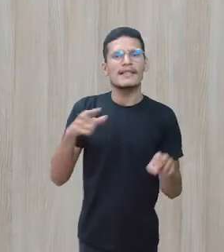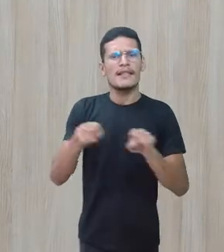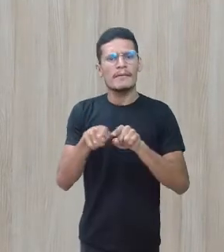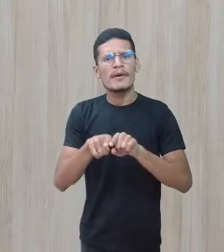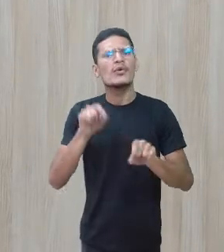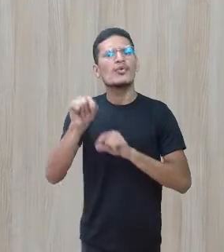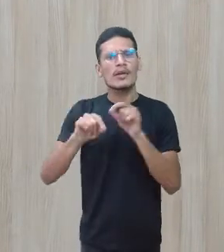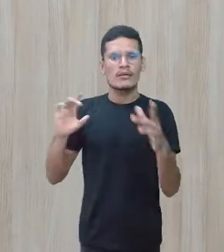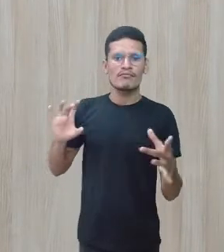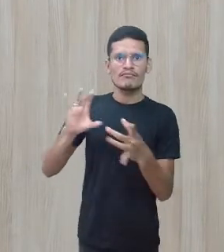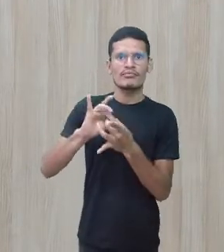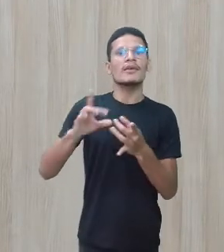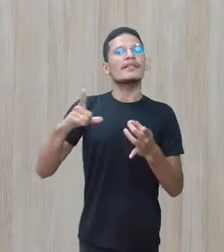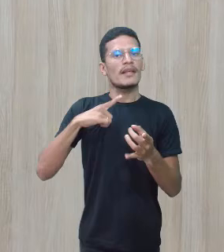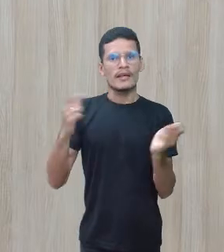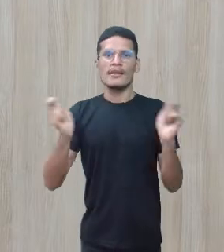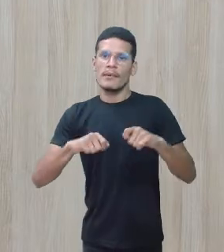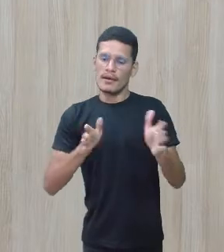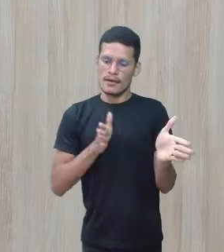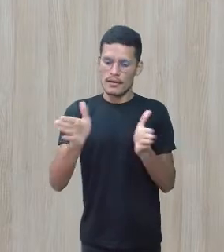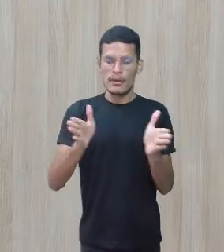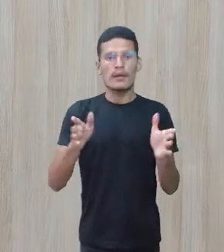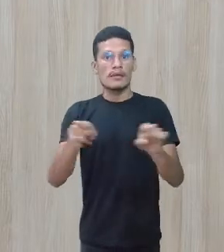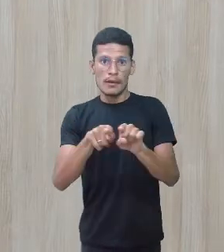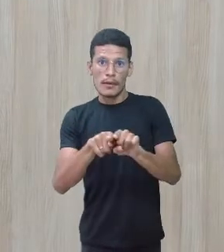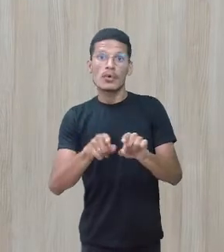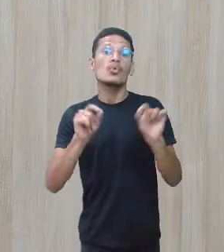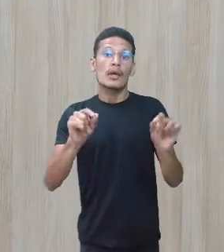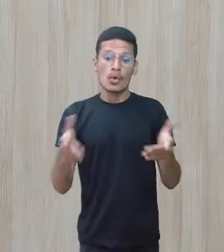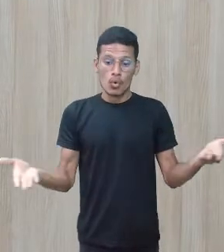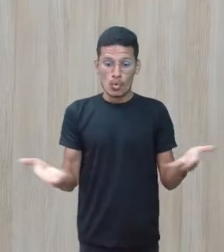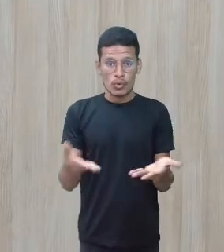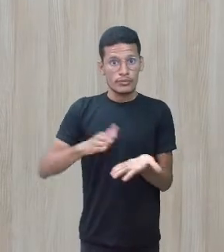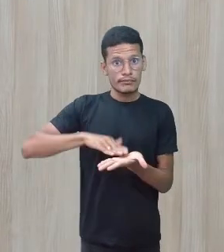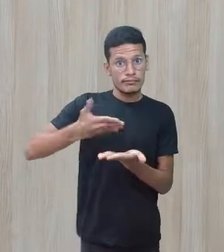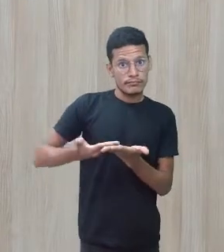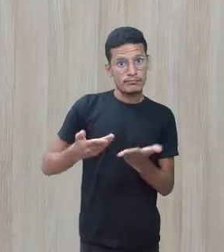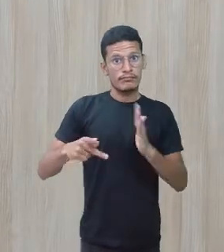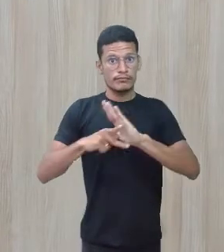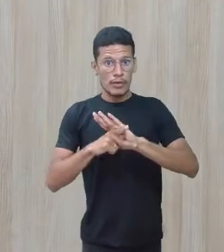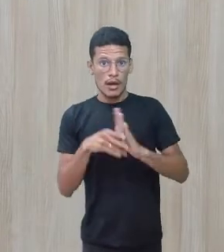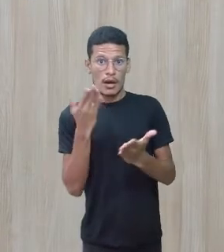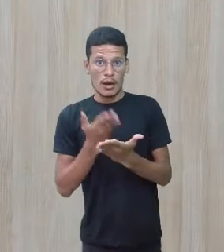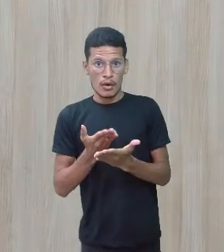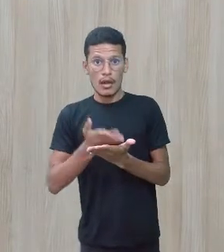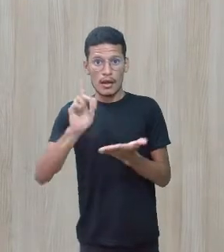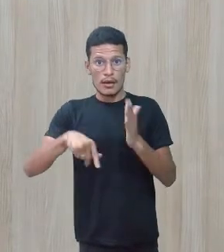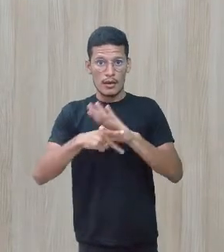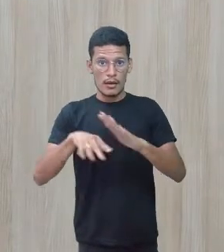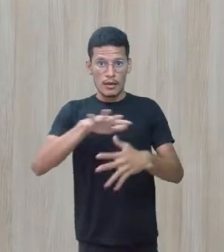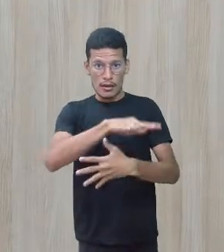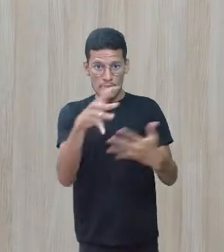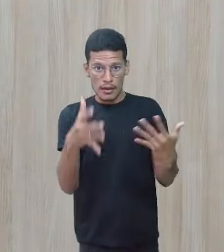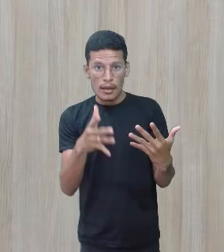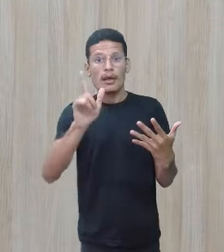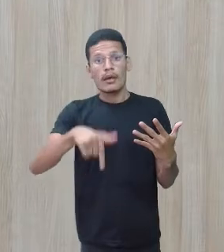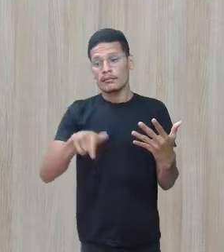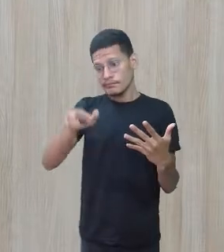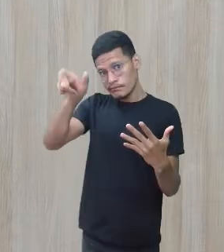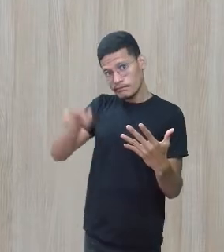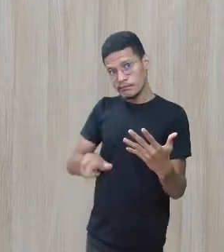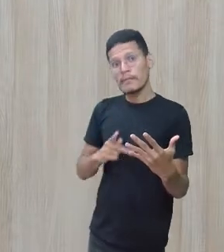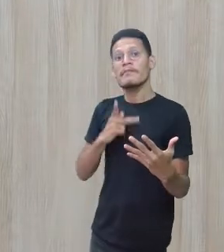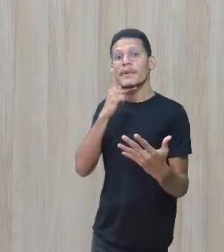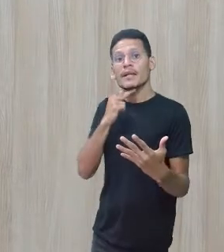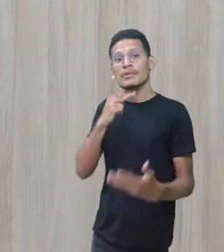dessa conectividade, a acessibilidade através disso. Quem hoje traduz com a gente, né, para a língua brasileira de sinais a nossa aula é o